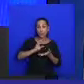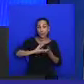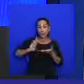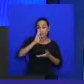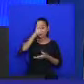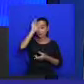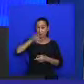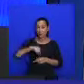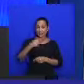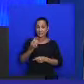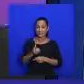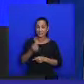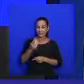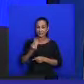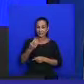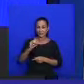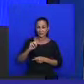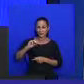de